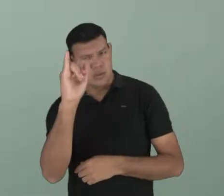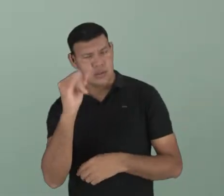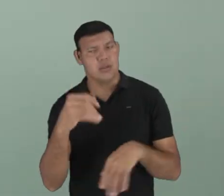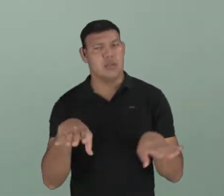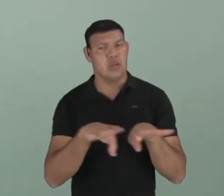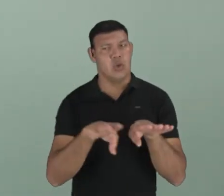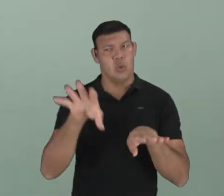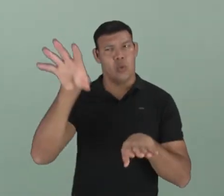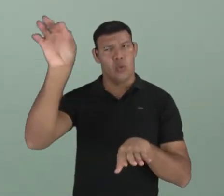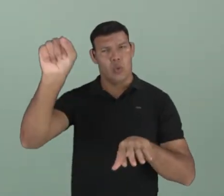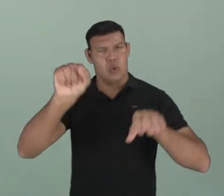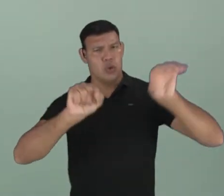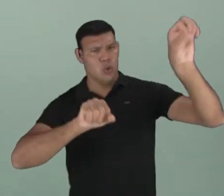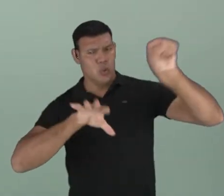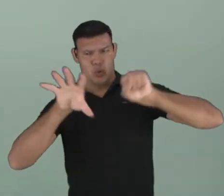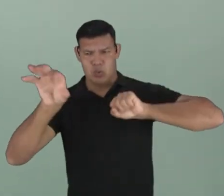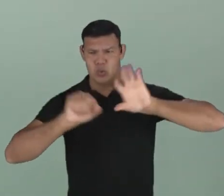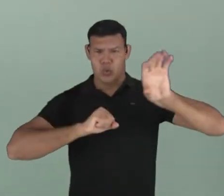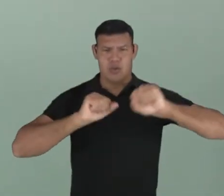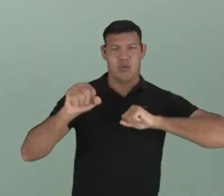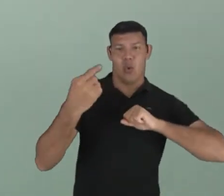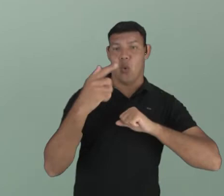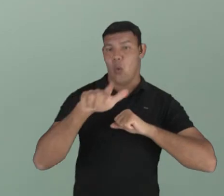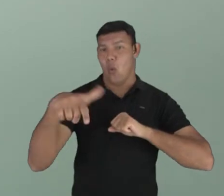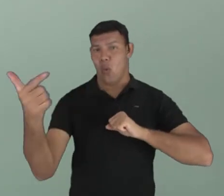você trouxe, elas podem